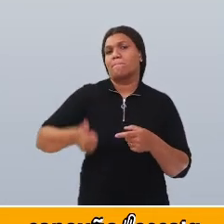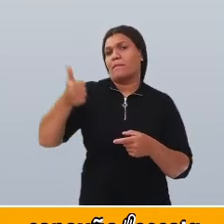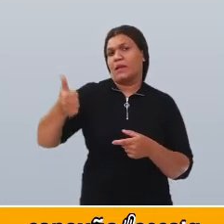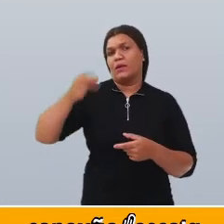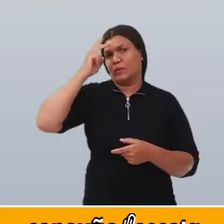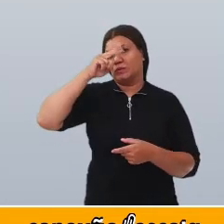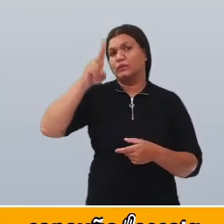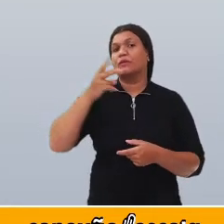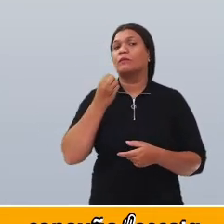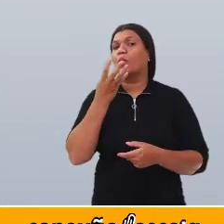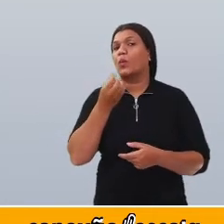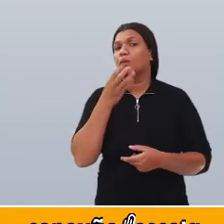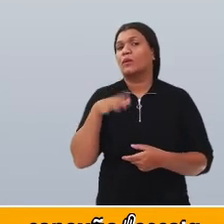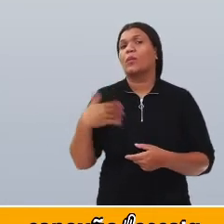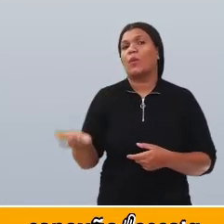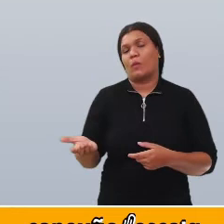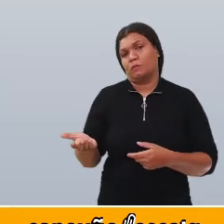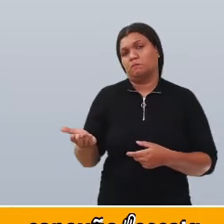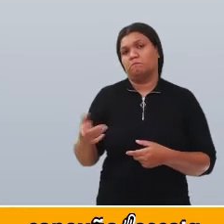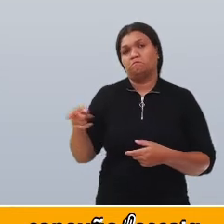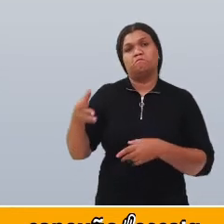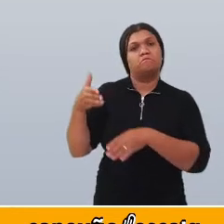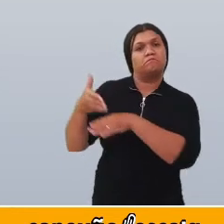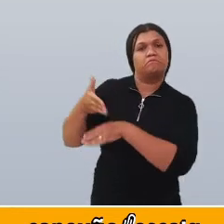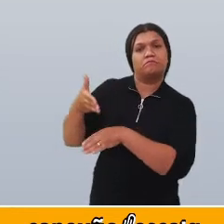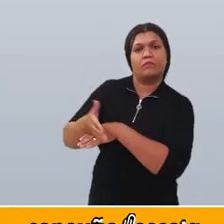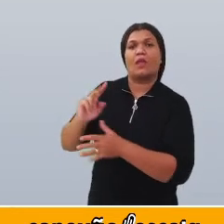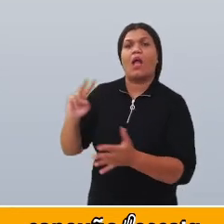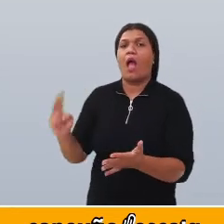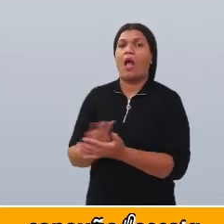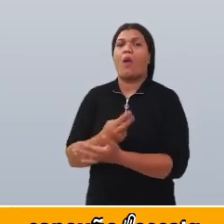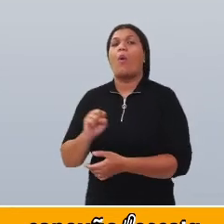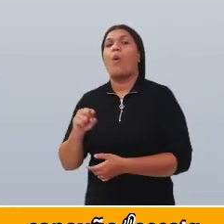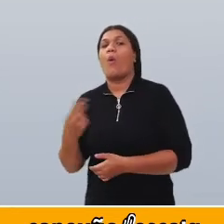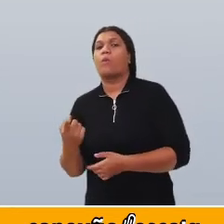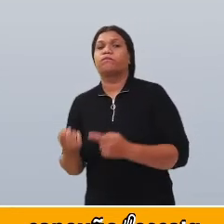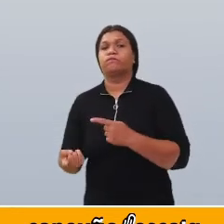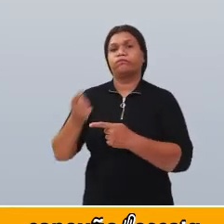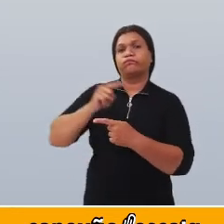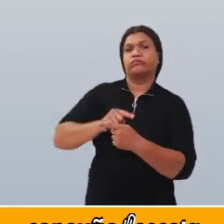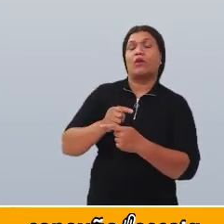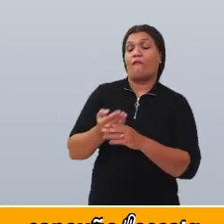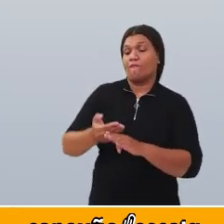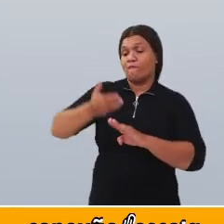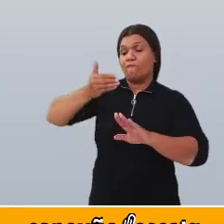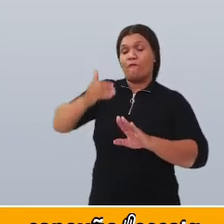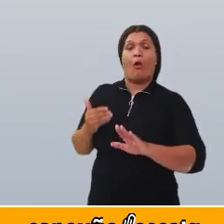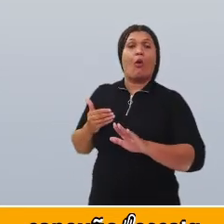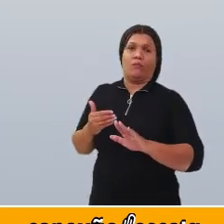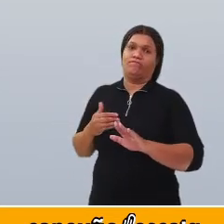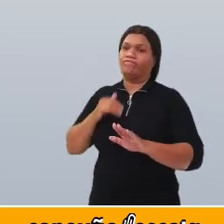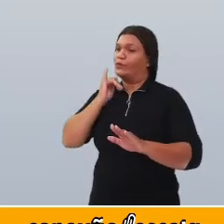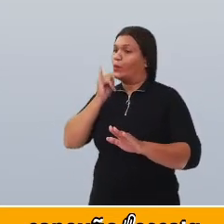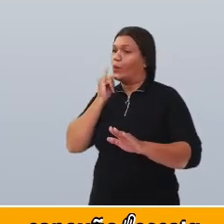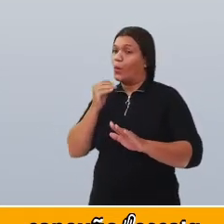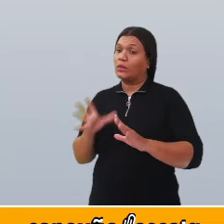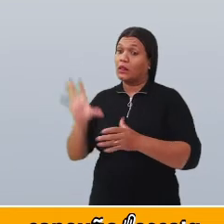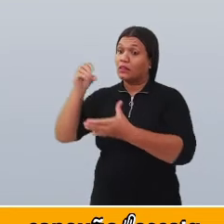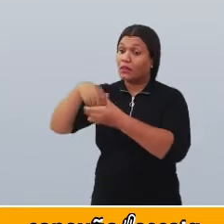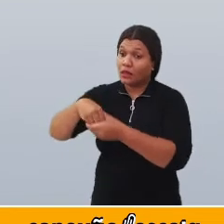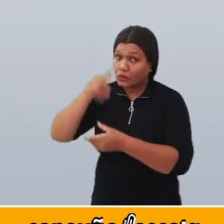que você vai narrar? Um narrador que participa dos fatos ou um que está fora